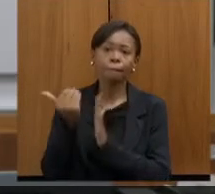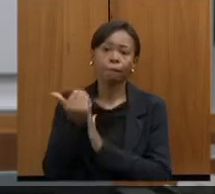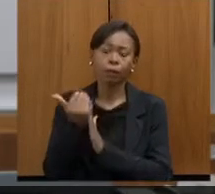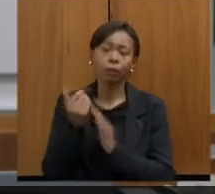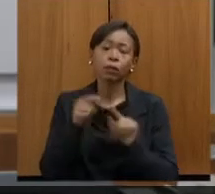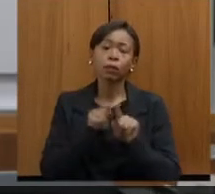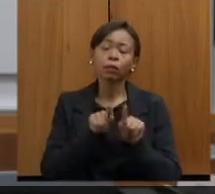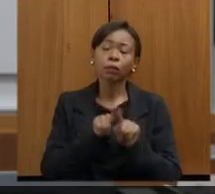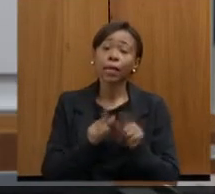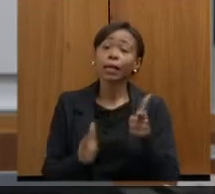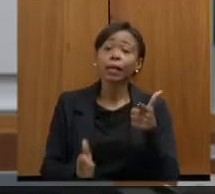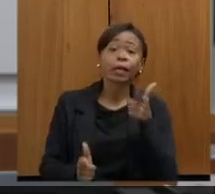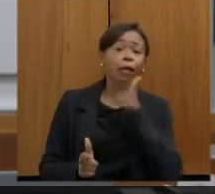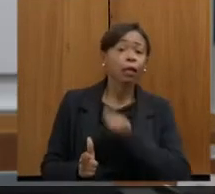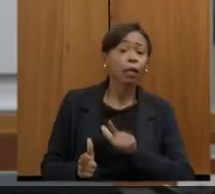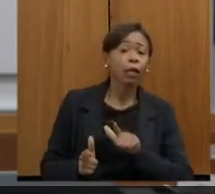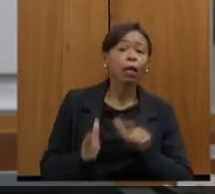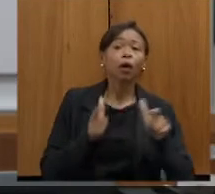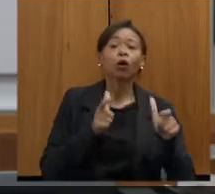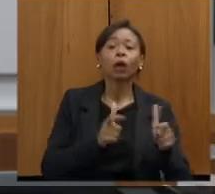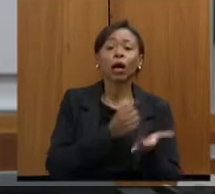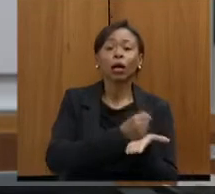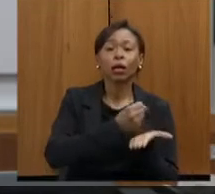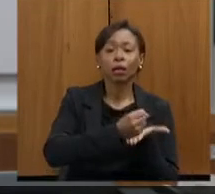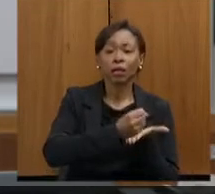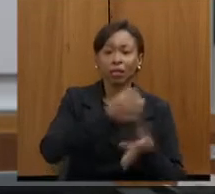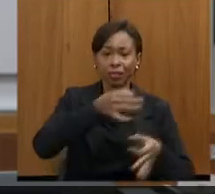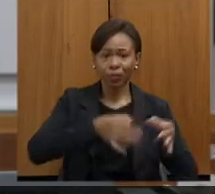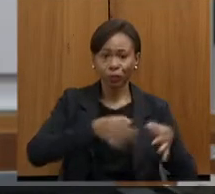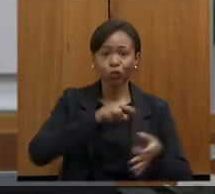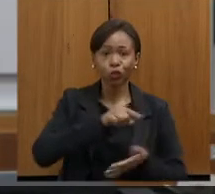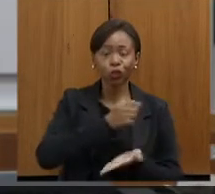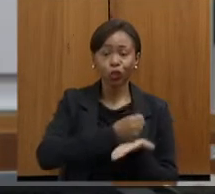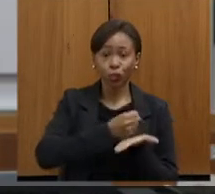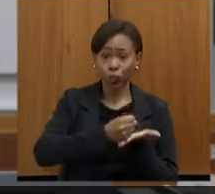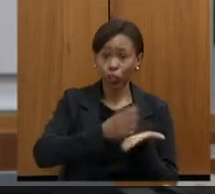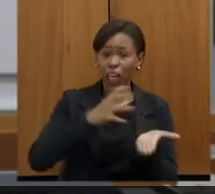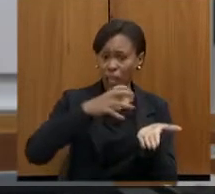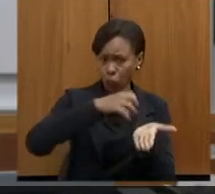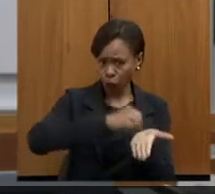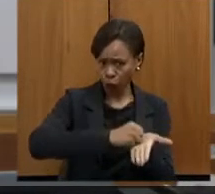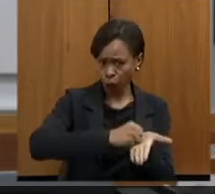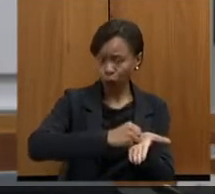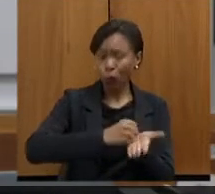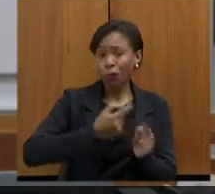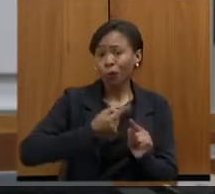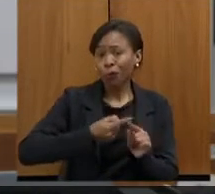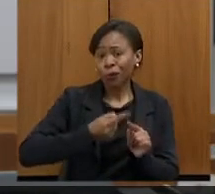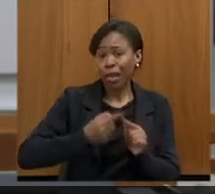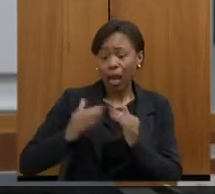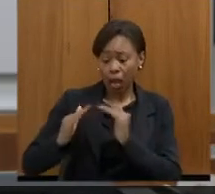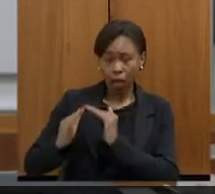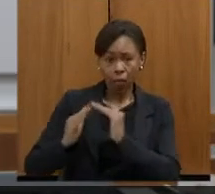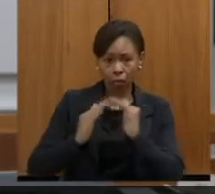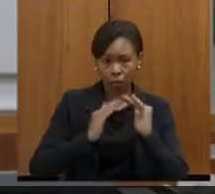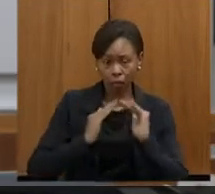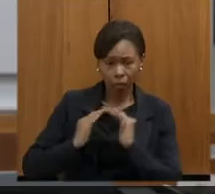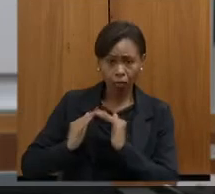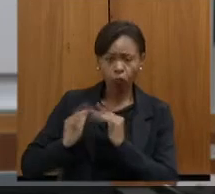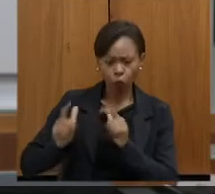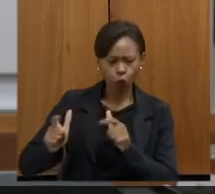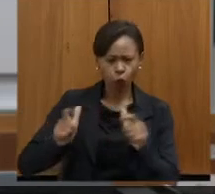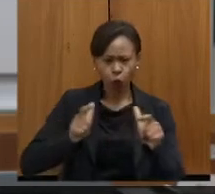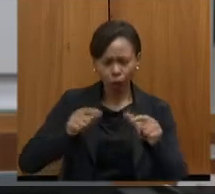ganham os cartórios, o serviço registral, porque aquelas propriedades entram dentro de um